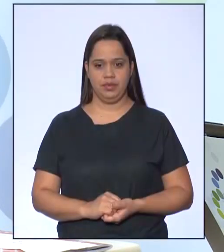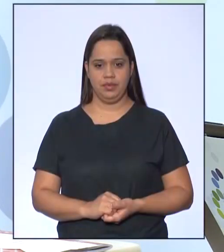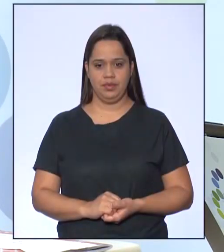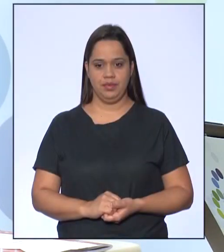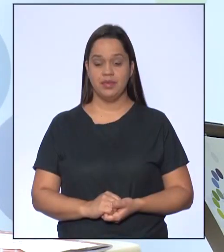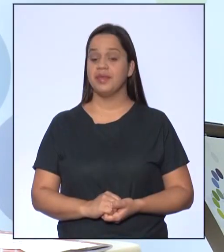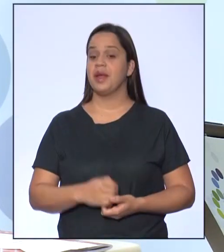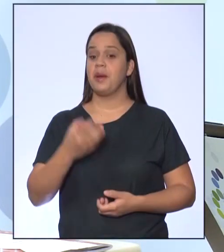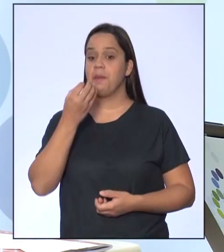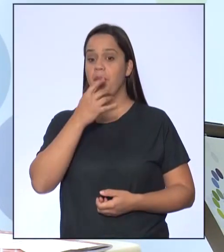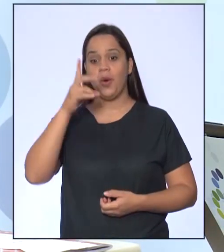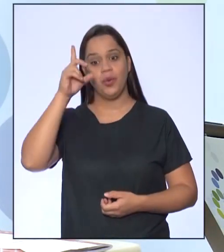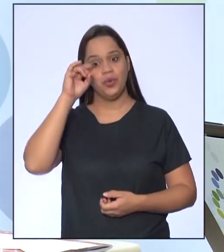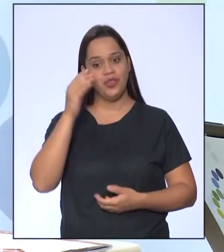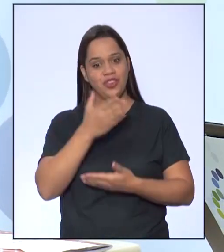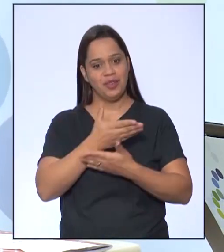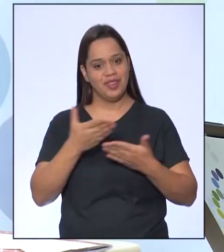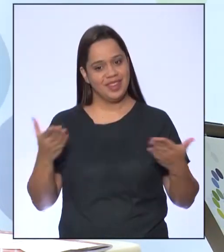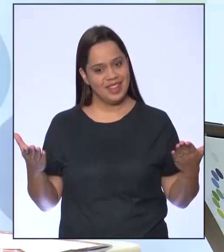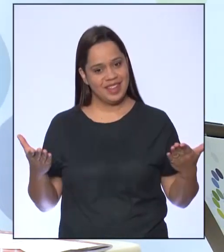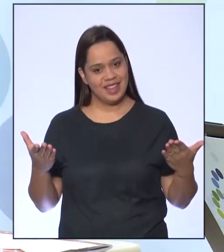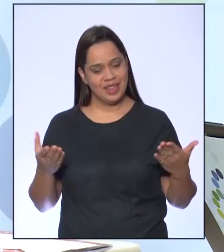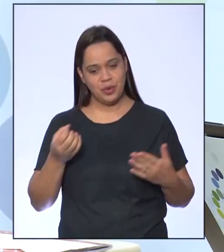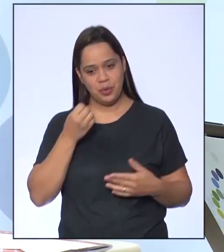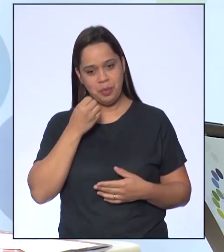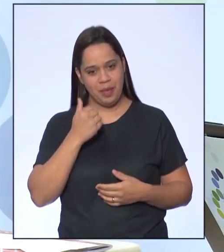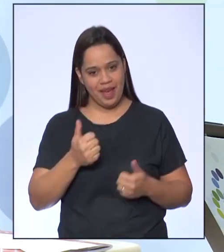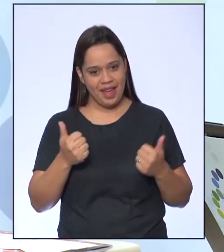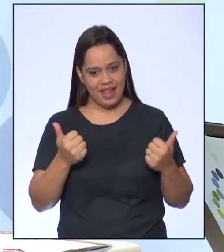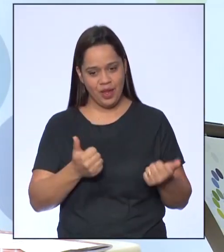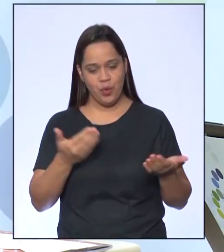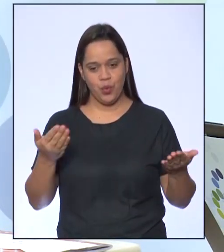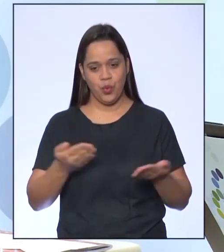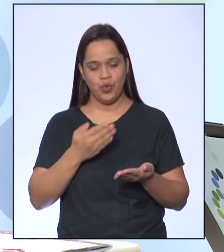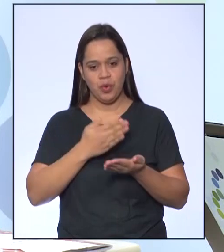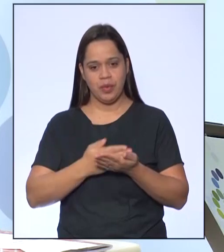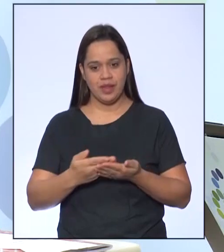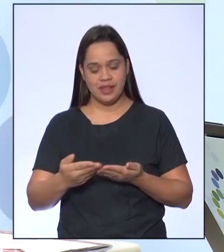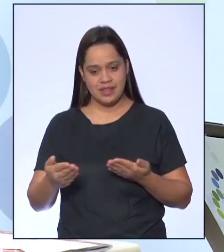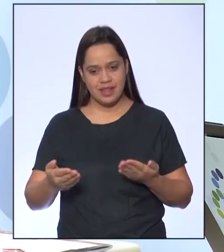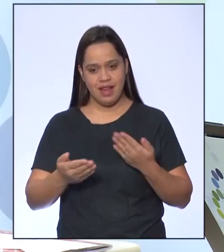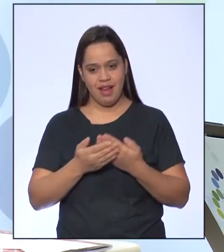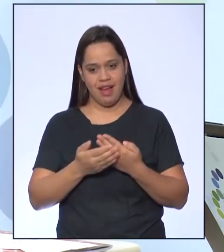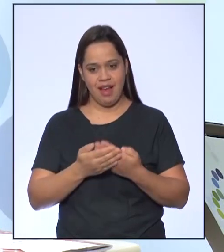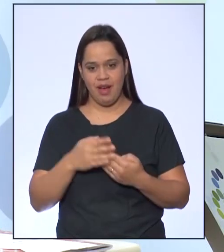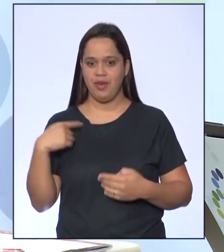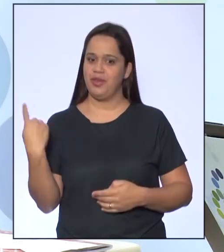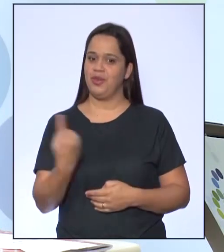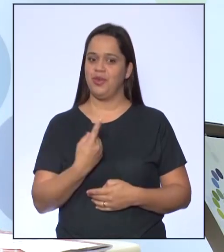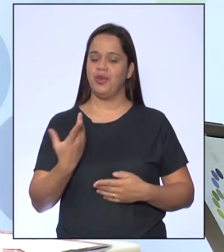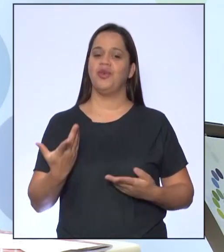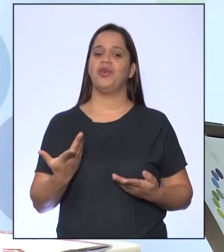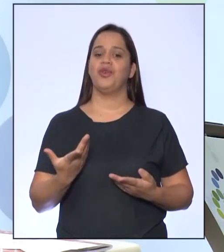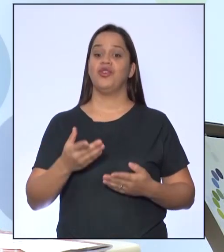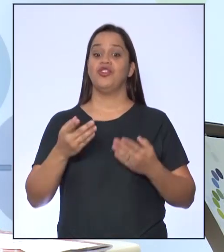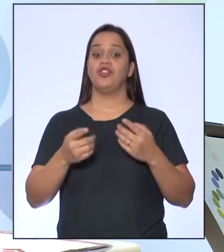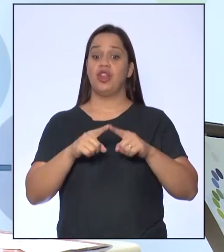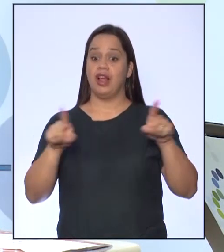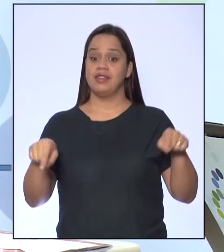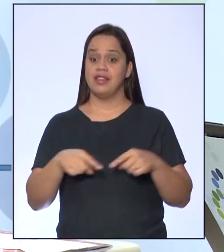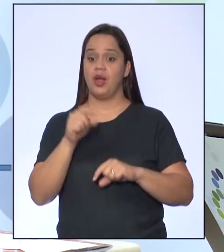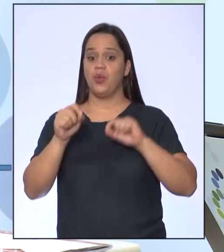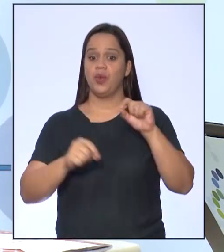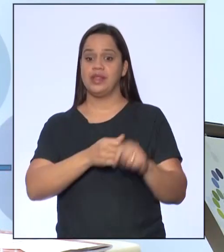Bom dia! Tudo bem com vocês? Vamos dar início a mais uma aula do nosso 6º